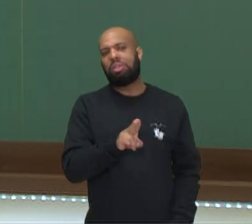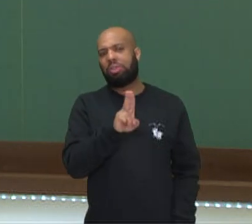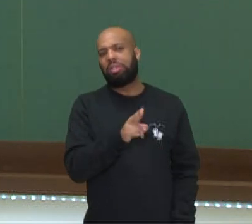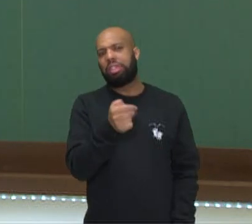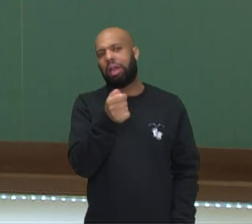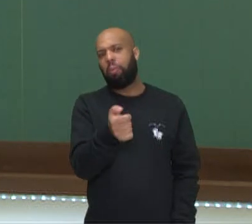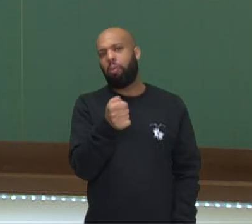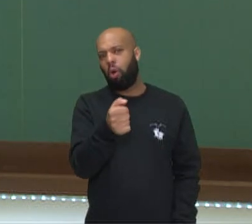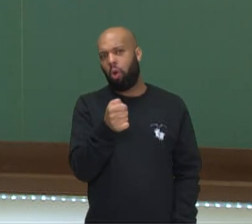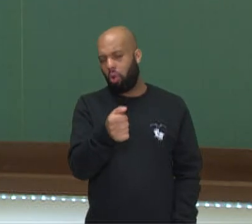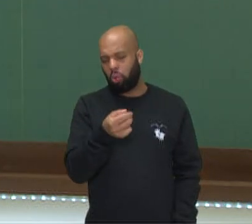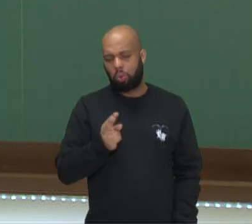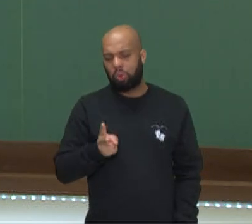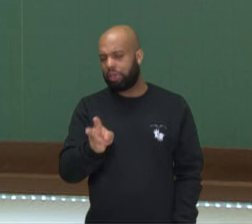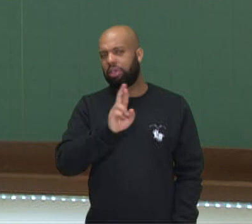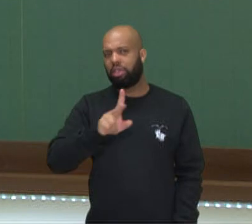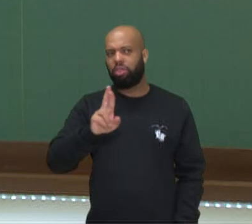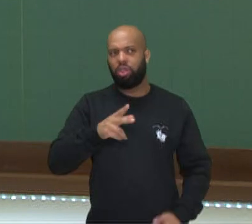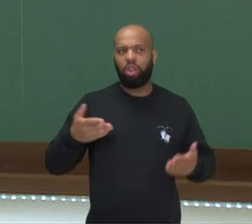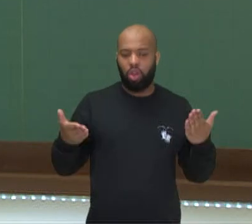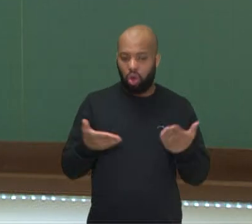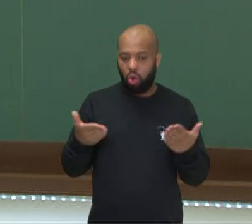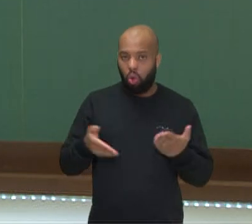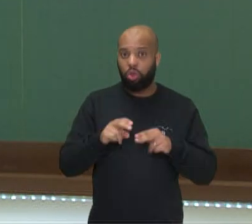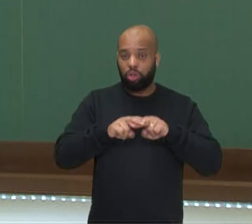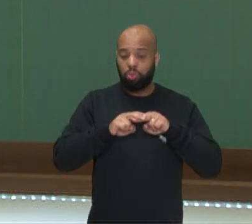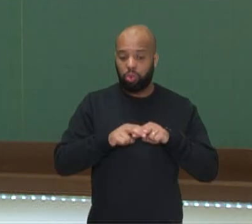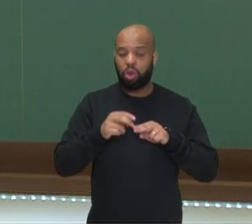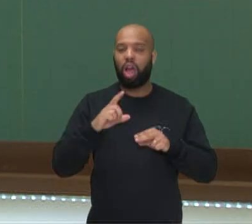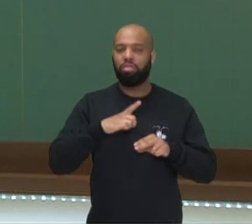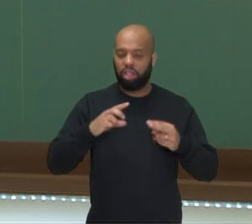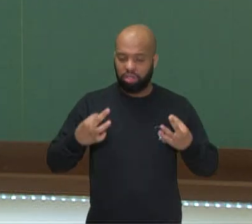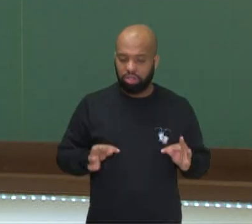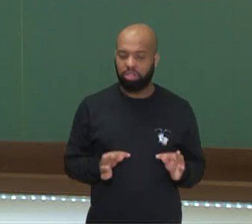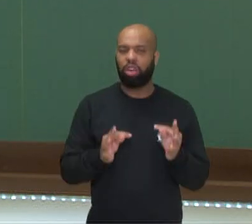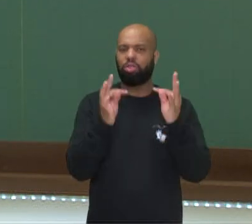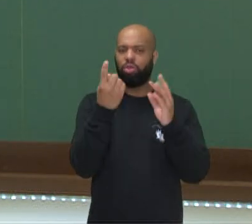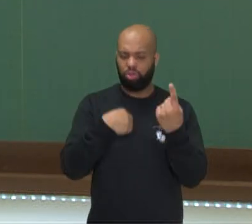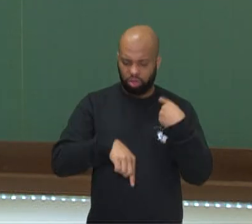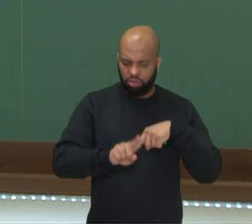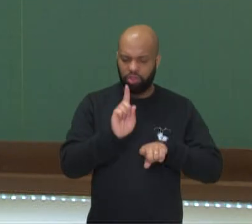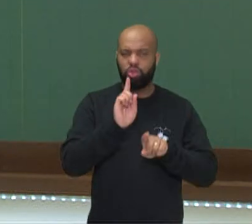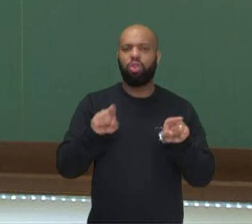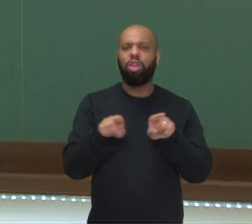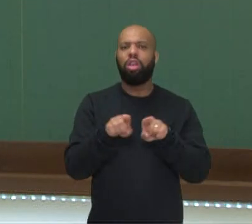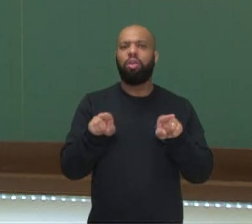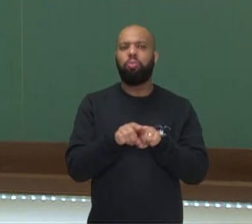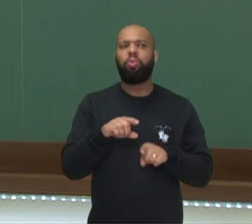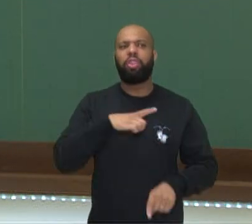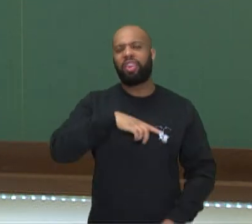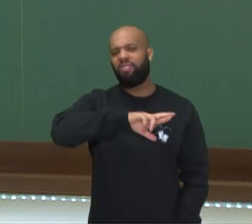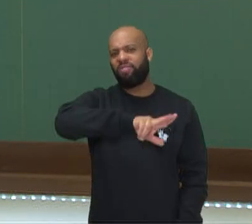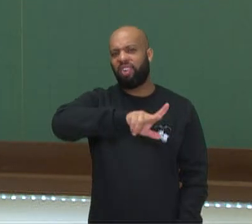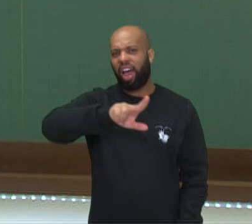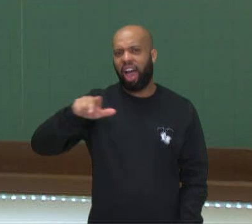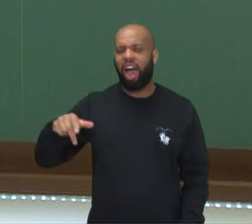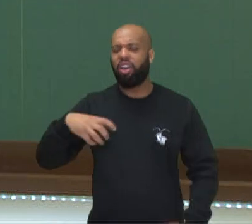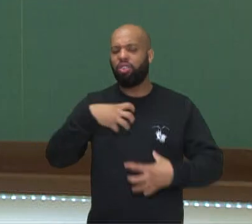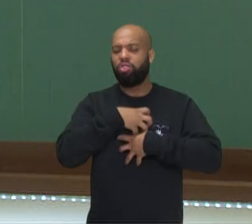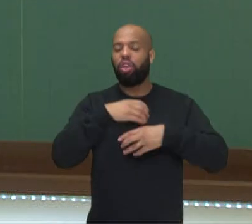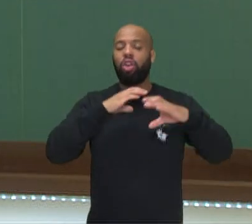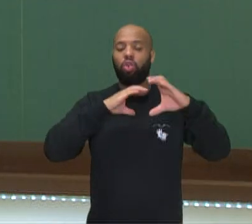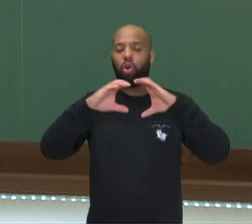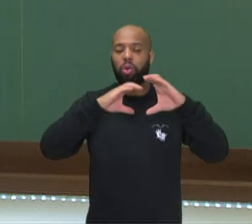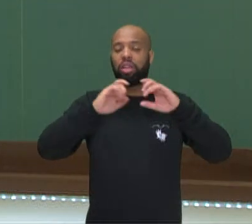com frequência. Hoje, com o avanço da tecnologia, essas mídias nos proporcionam